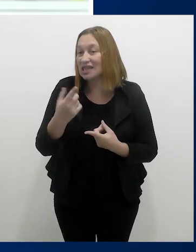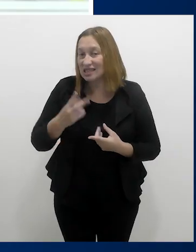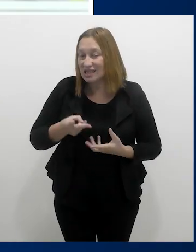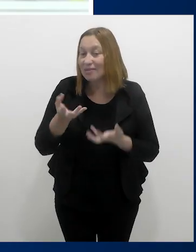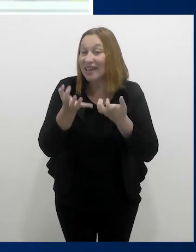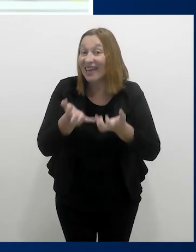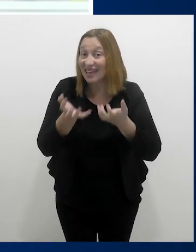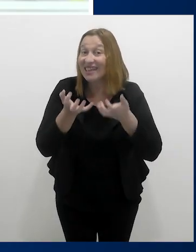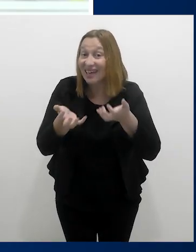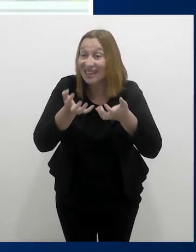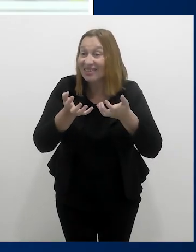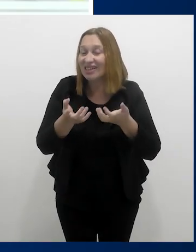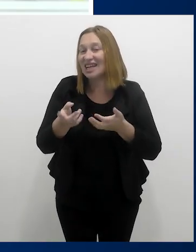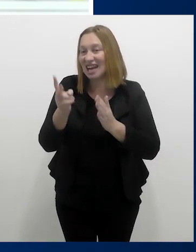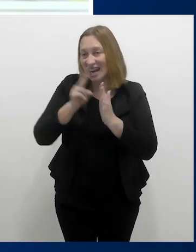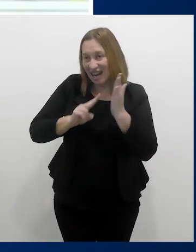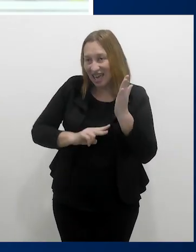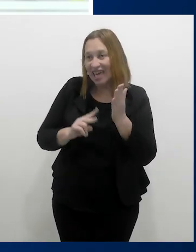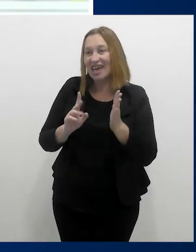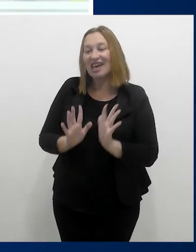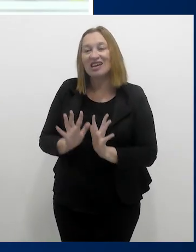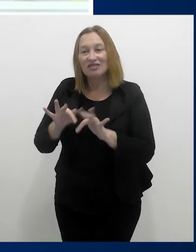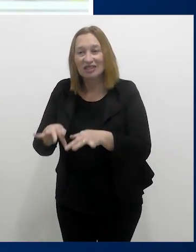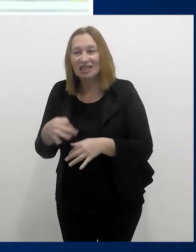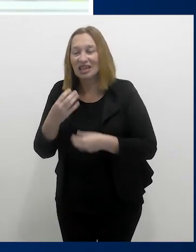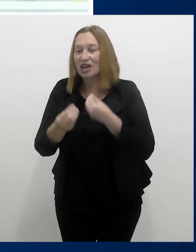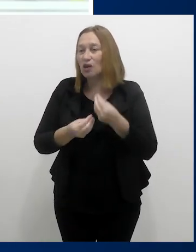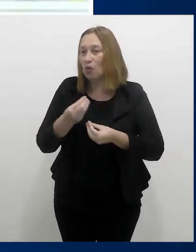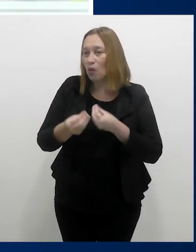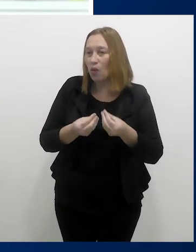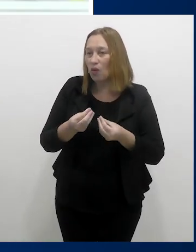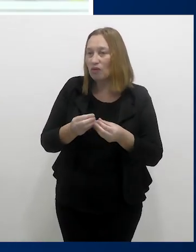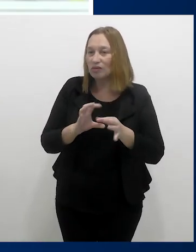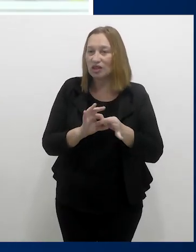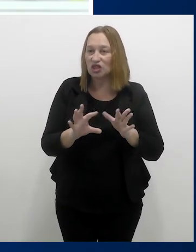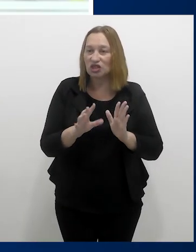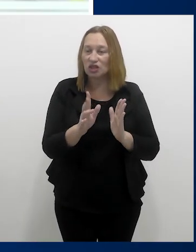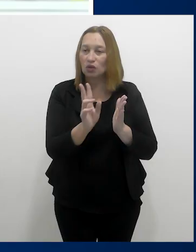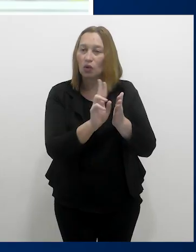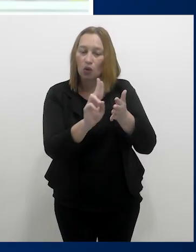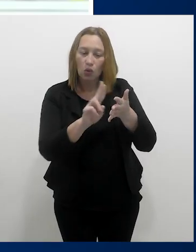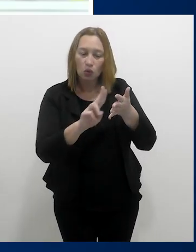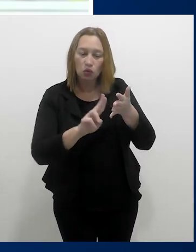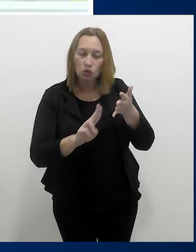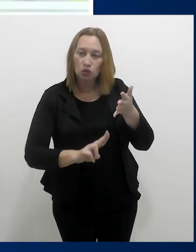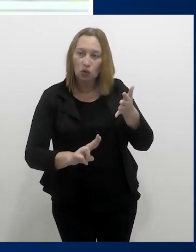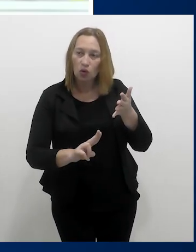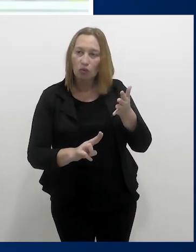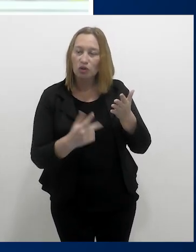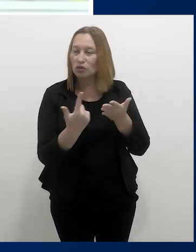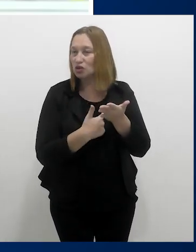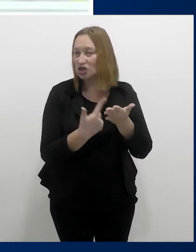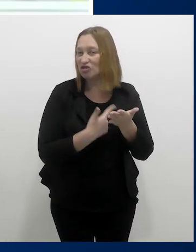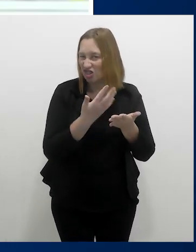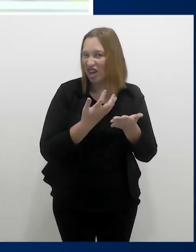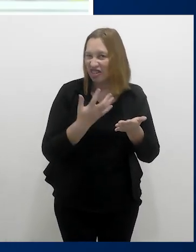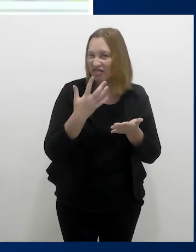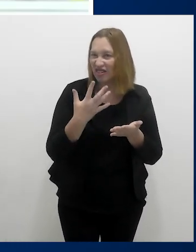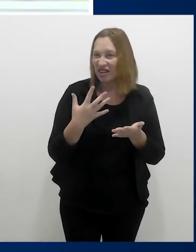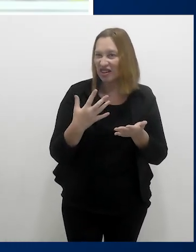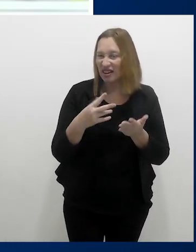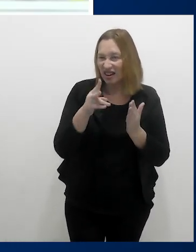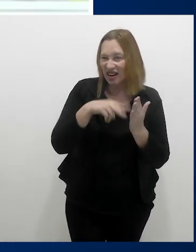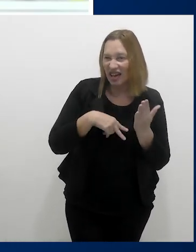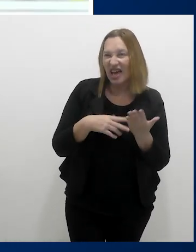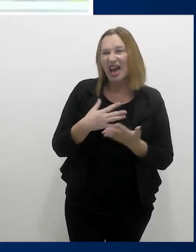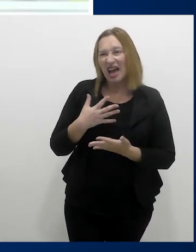né, porque você está sempre querendo e terminar, e como eu vou deixando a listinha dos livros que eu quero ler, então, às vezes,